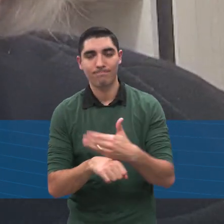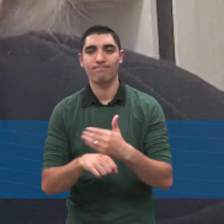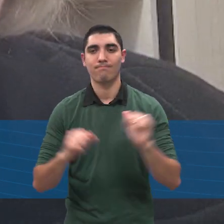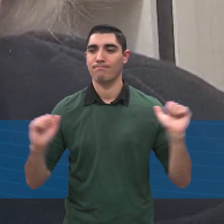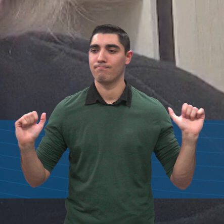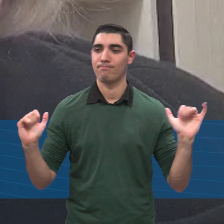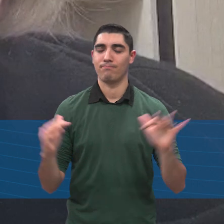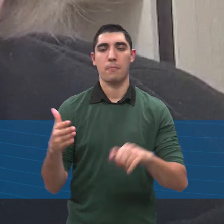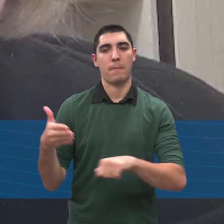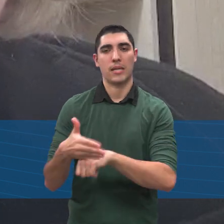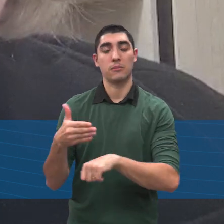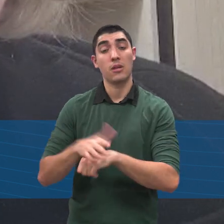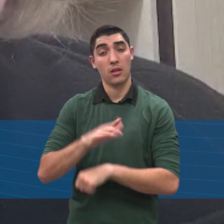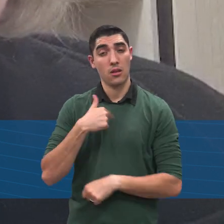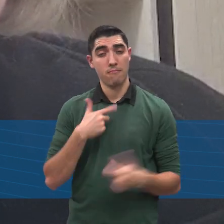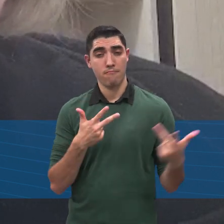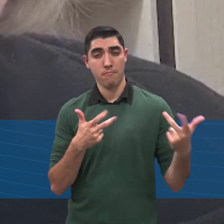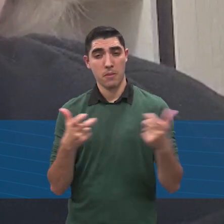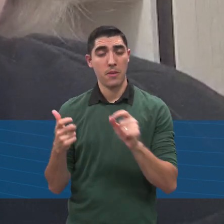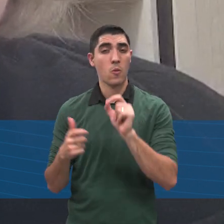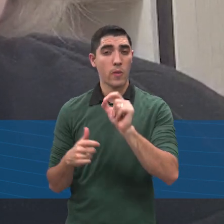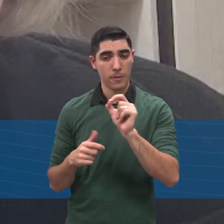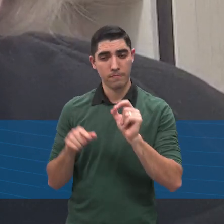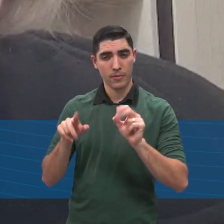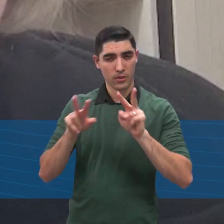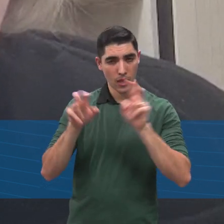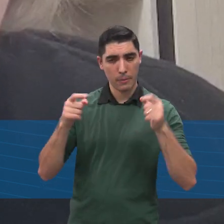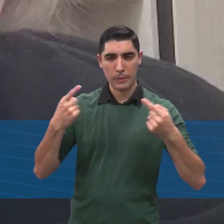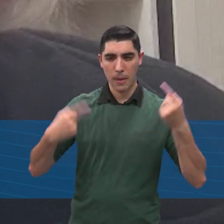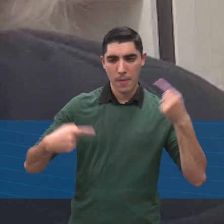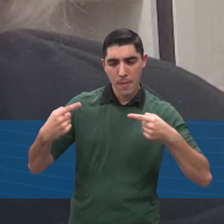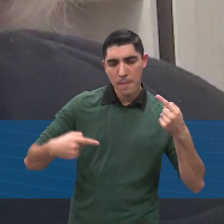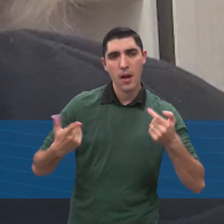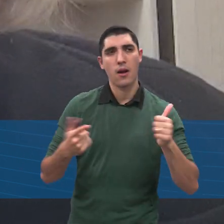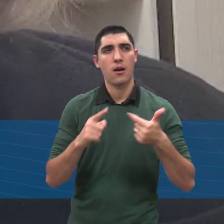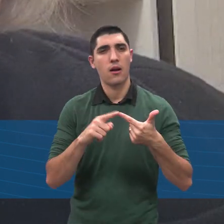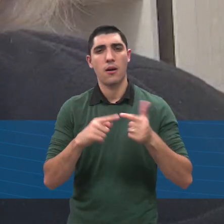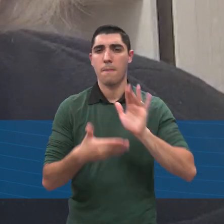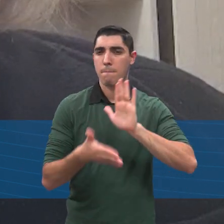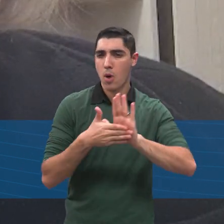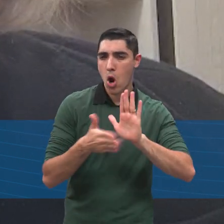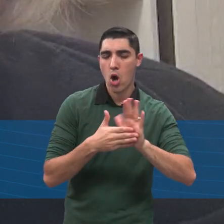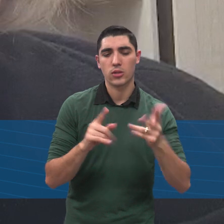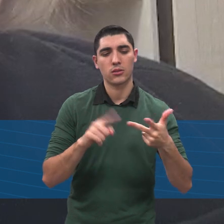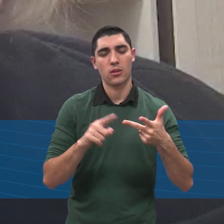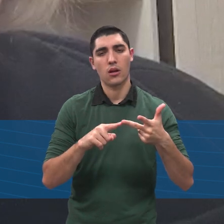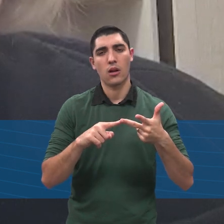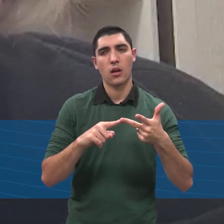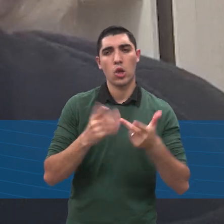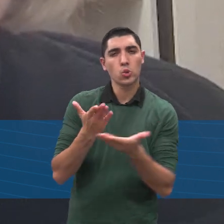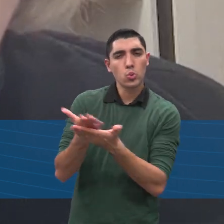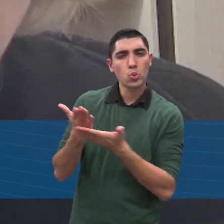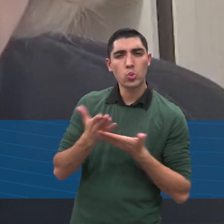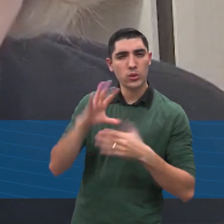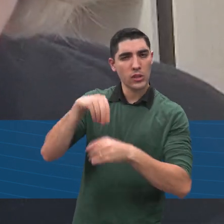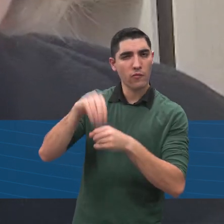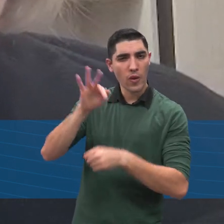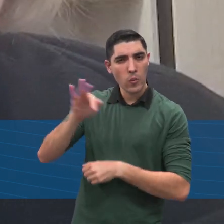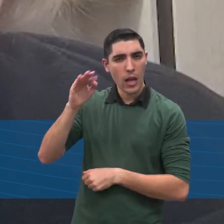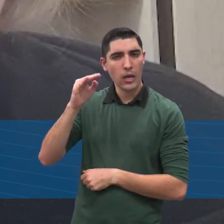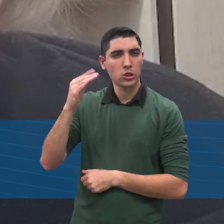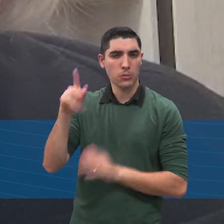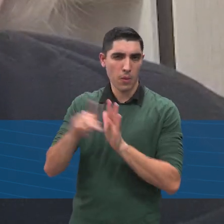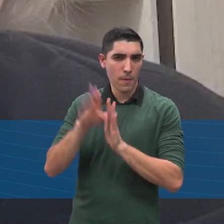gente tem observado em termos de discussões, né, e proposições acadêmicas e